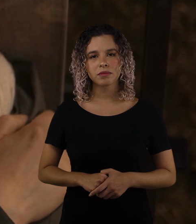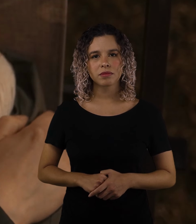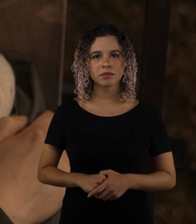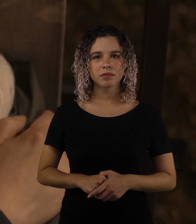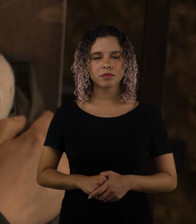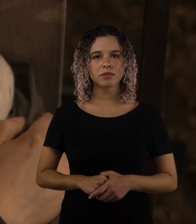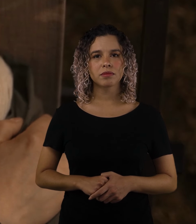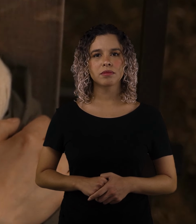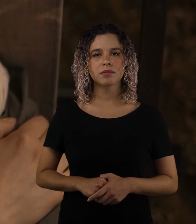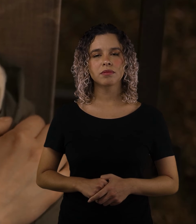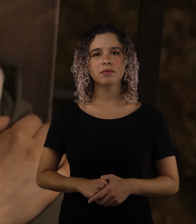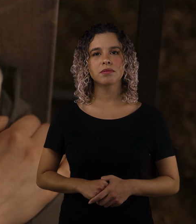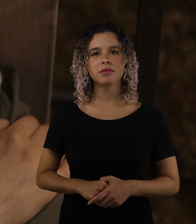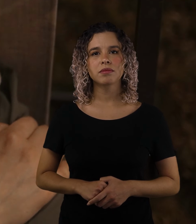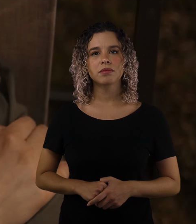abraço.